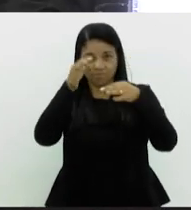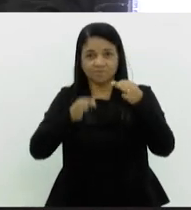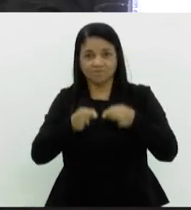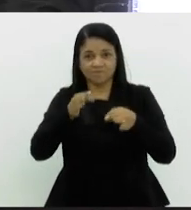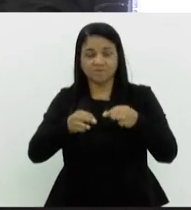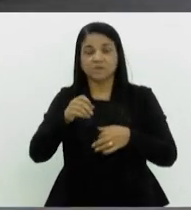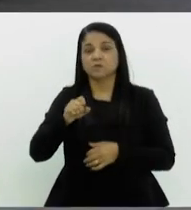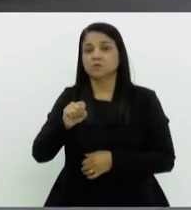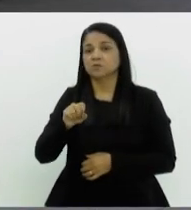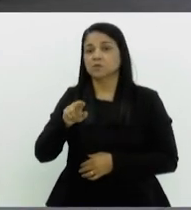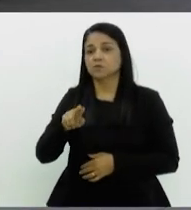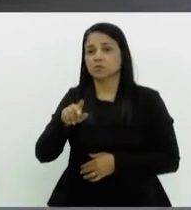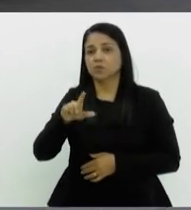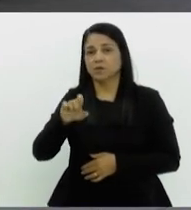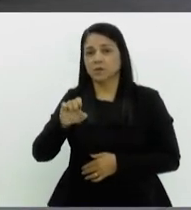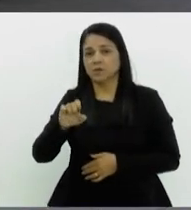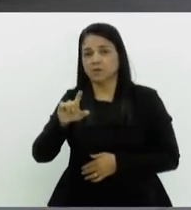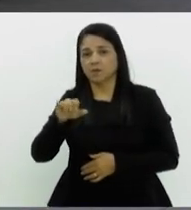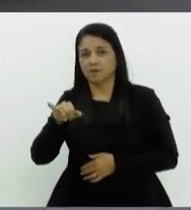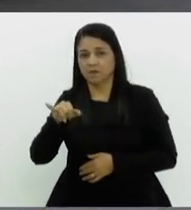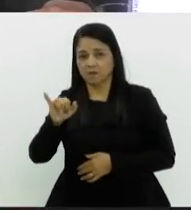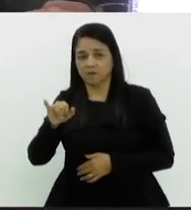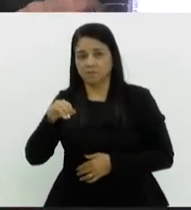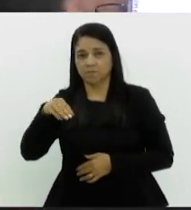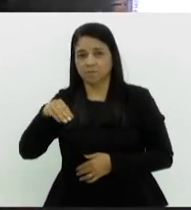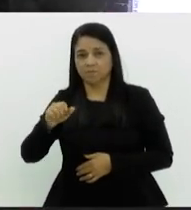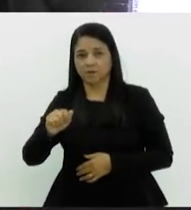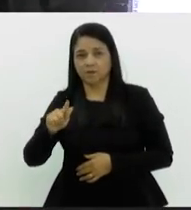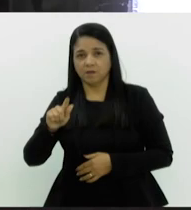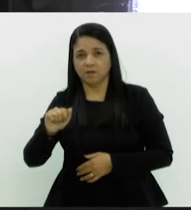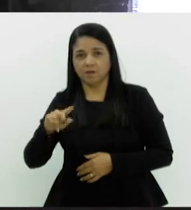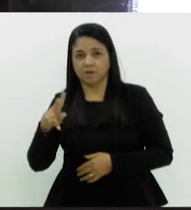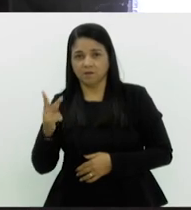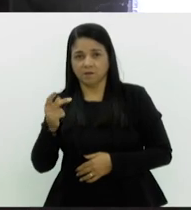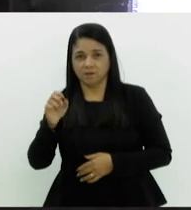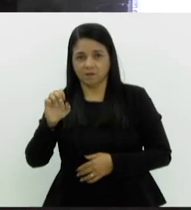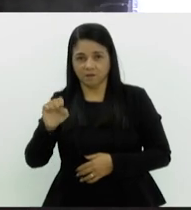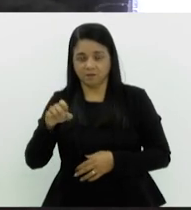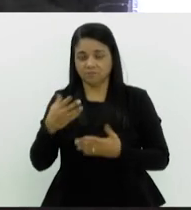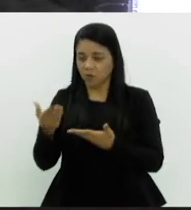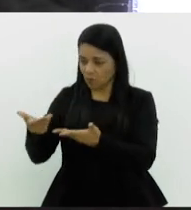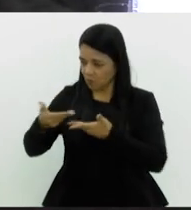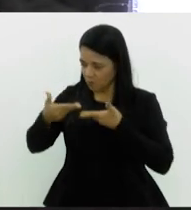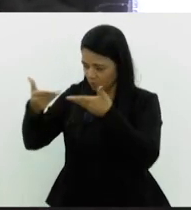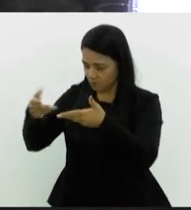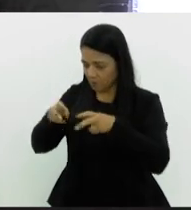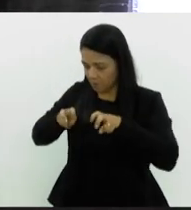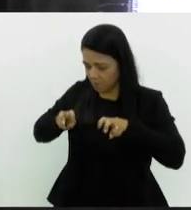que eu convido nesse instante que faça parte da nossa mesa de honra aqui, por favor.